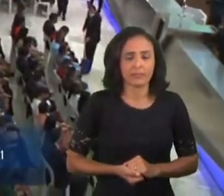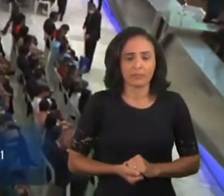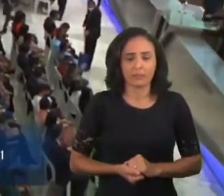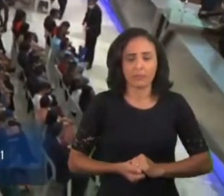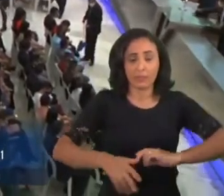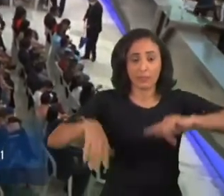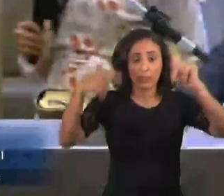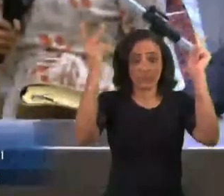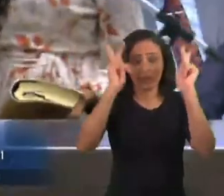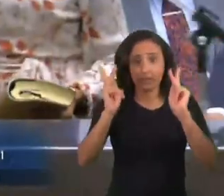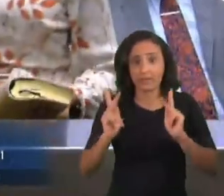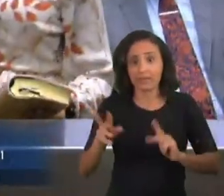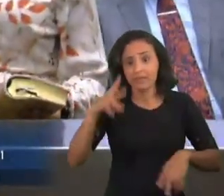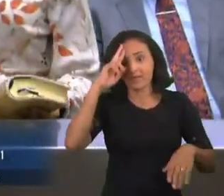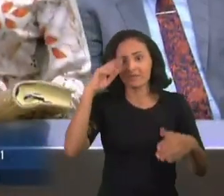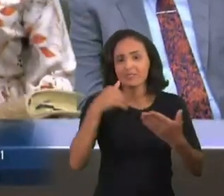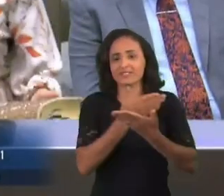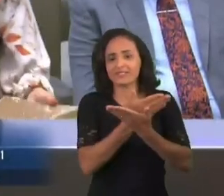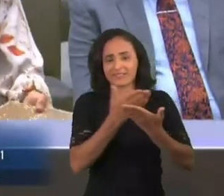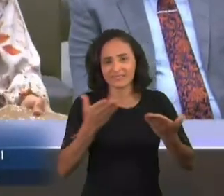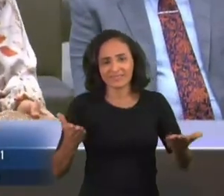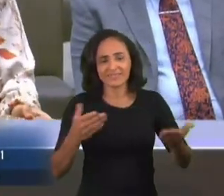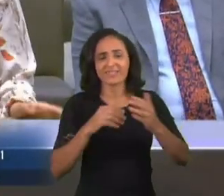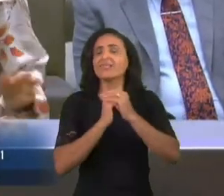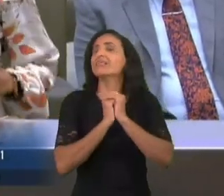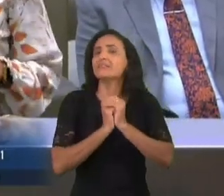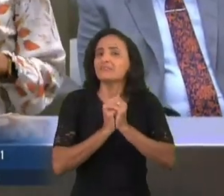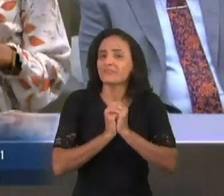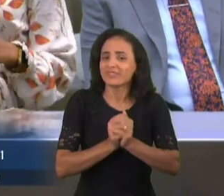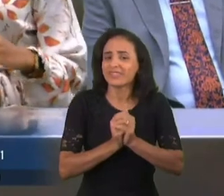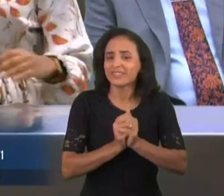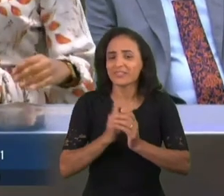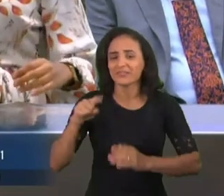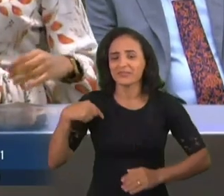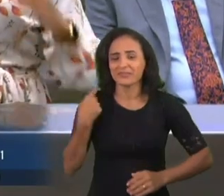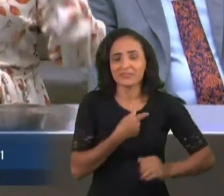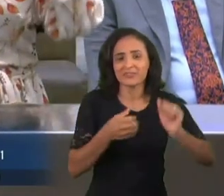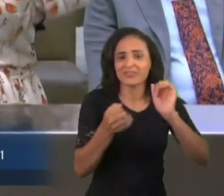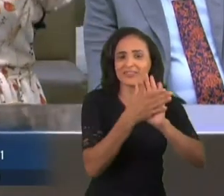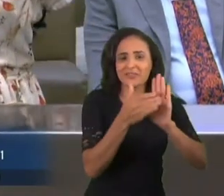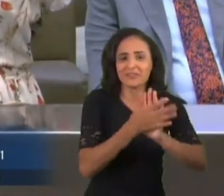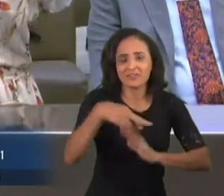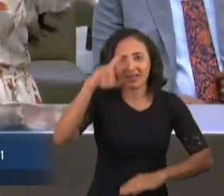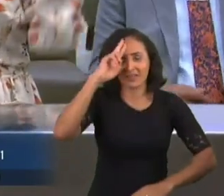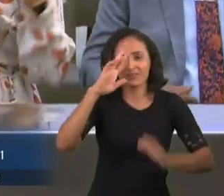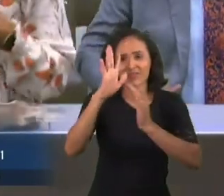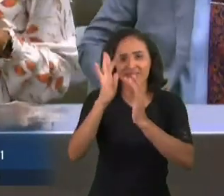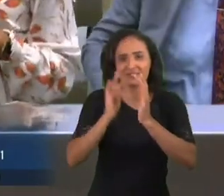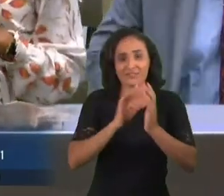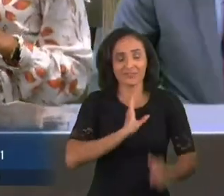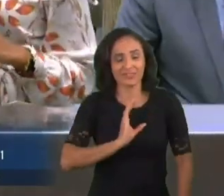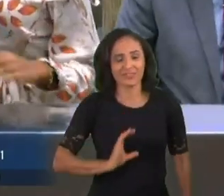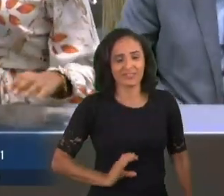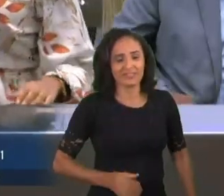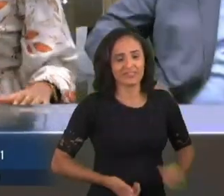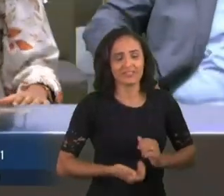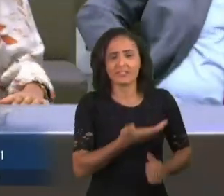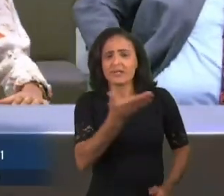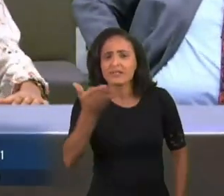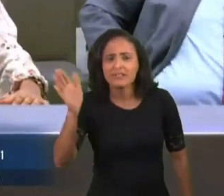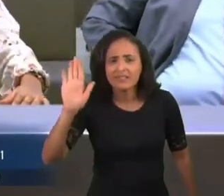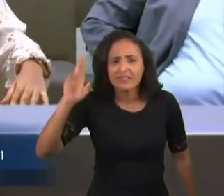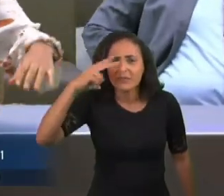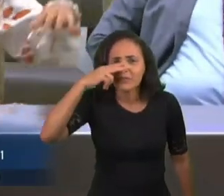Meus irmãos, saudamos a todos com a paz do Senhor. Conforme o nosso pastor, vamos louvar ao nome do Senhor Jesus Cristo. Aleluia, cadê os